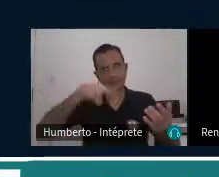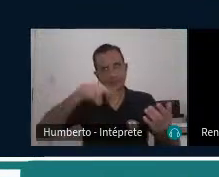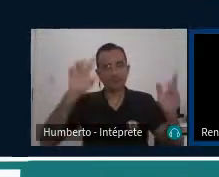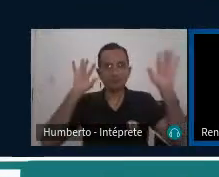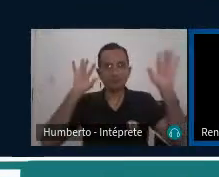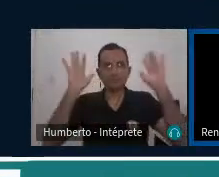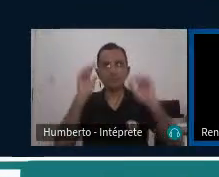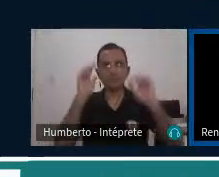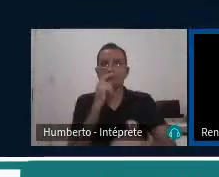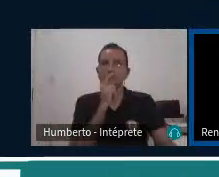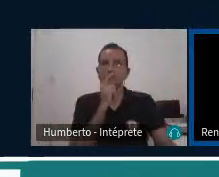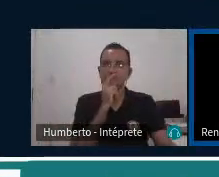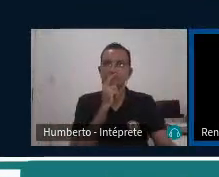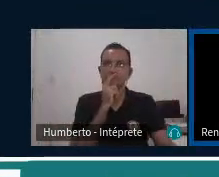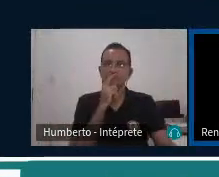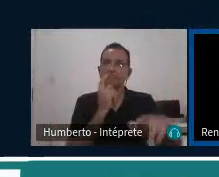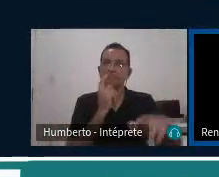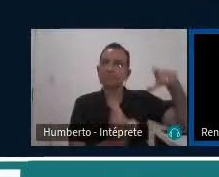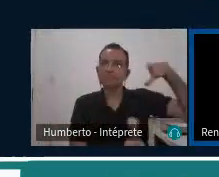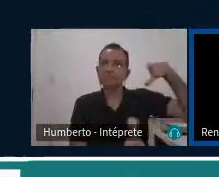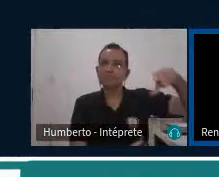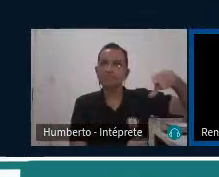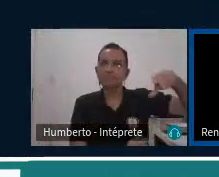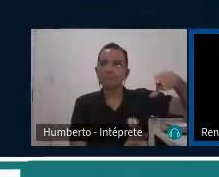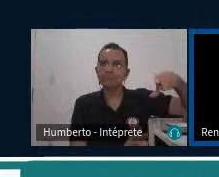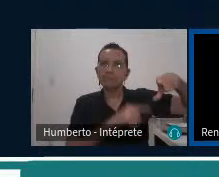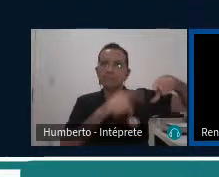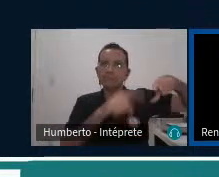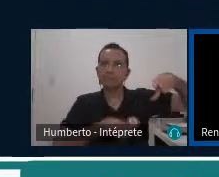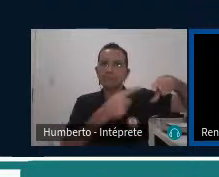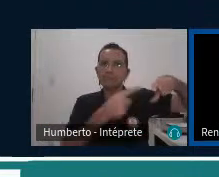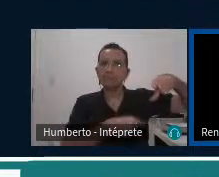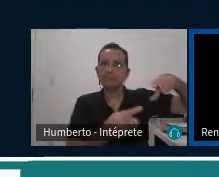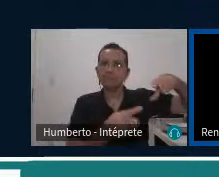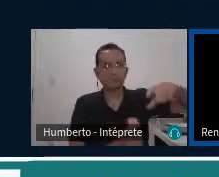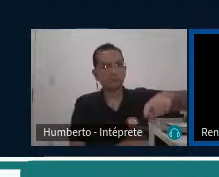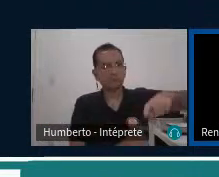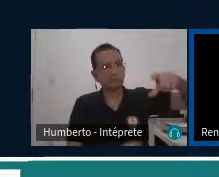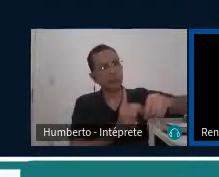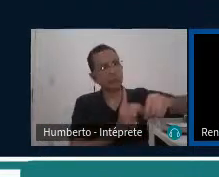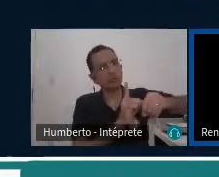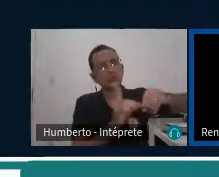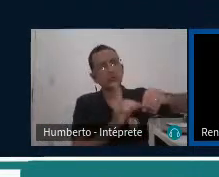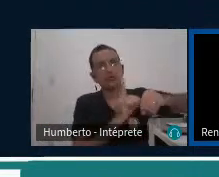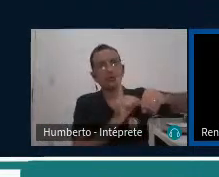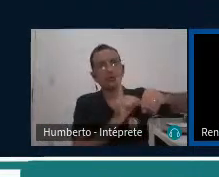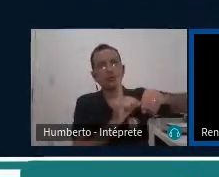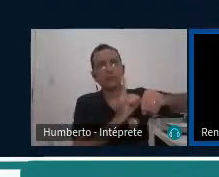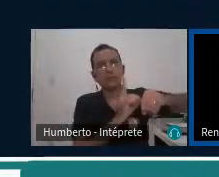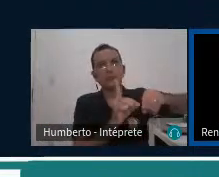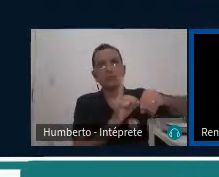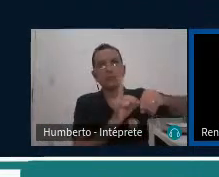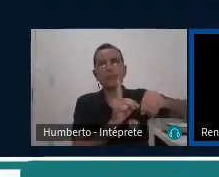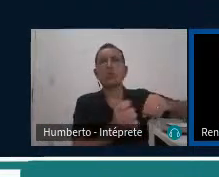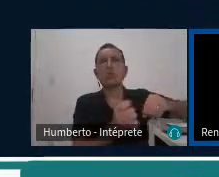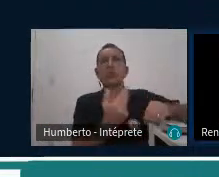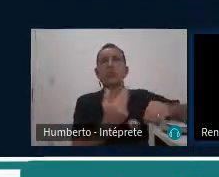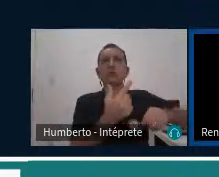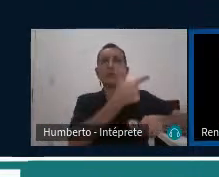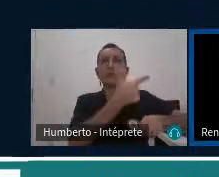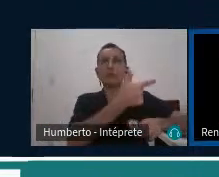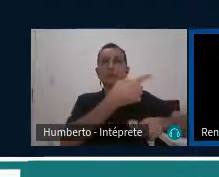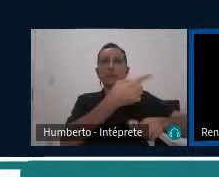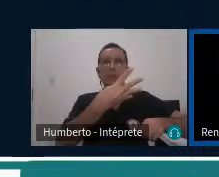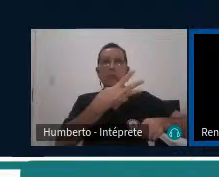Como é que uma roda de 22 centímetros de diâmetro, 22 milímetros, 24 milímetros de diâmetro, vai